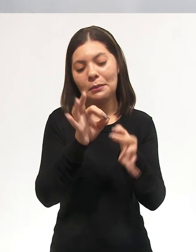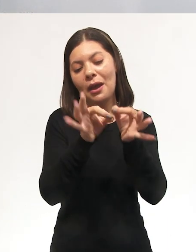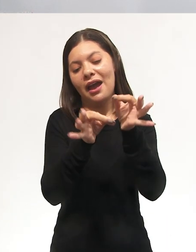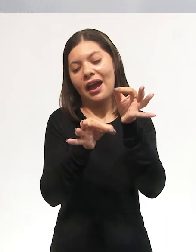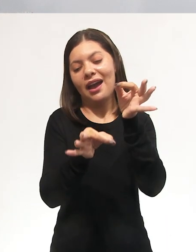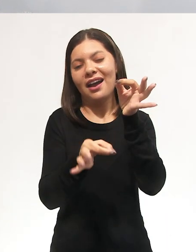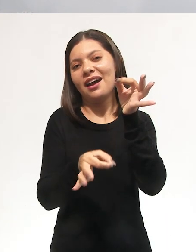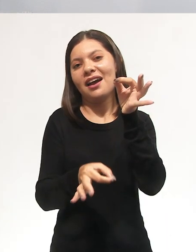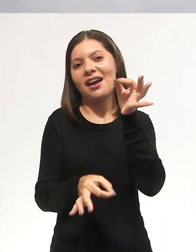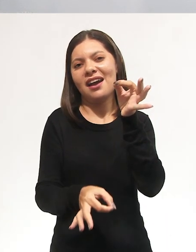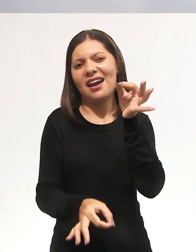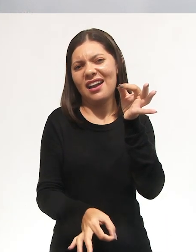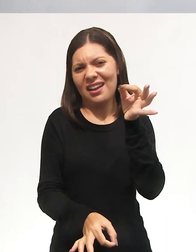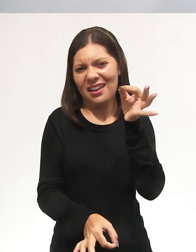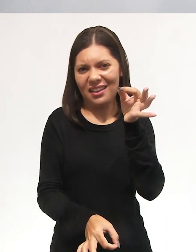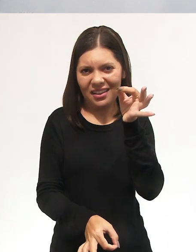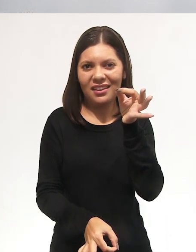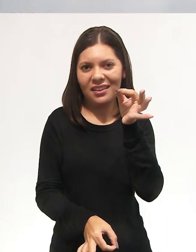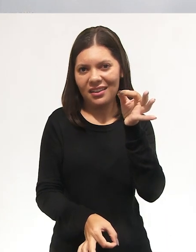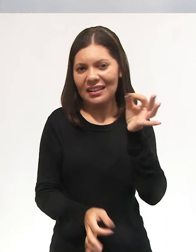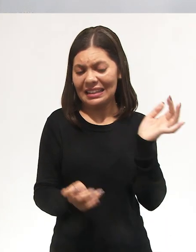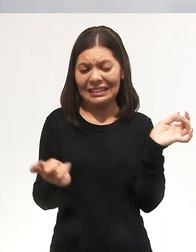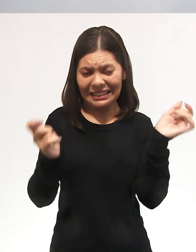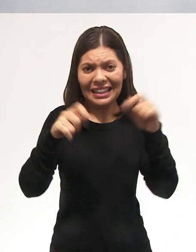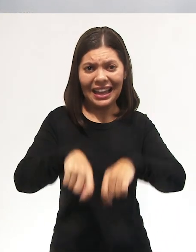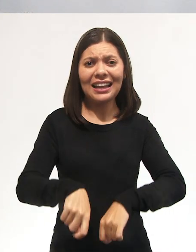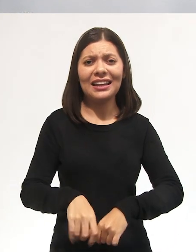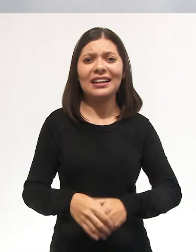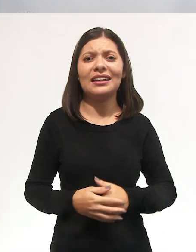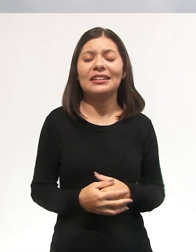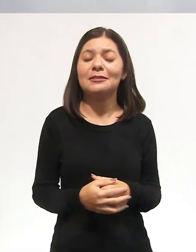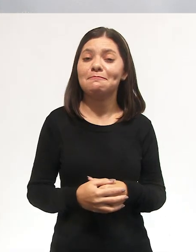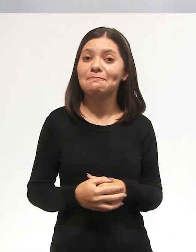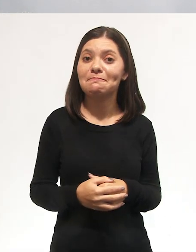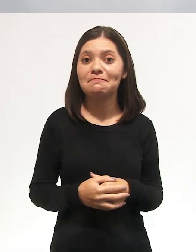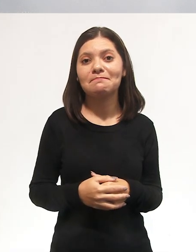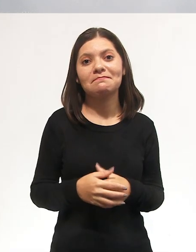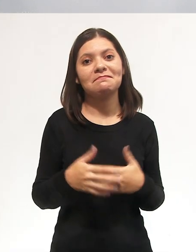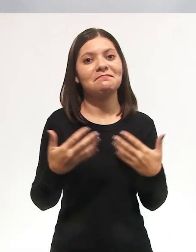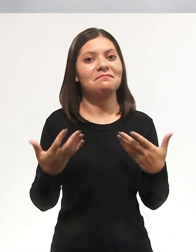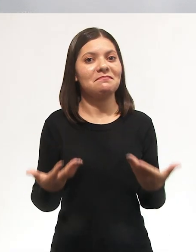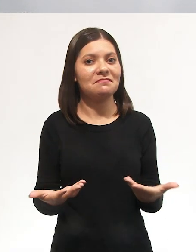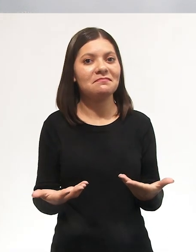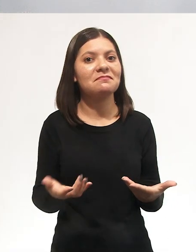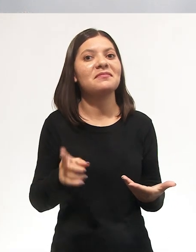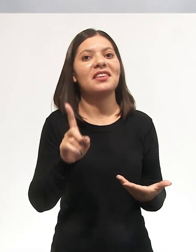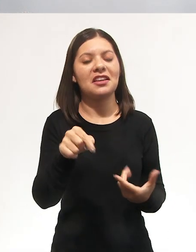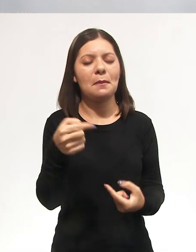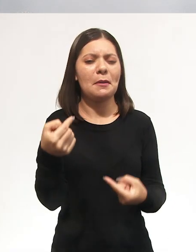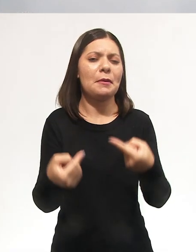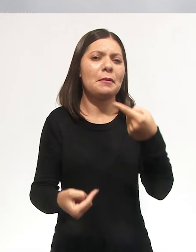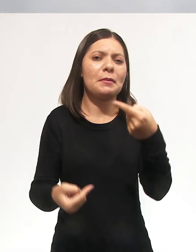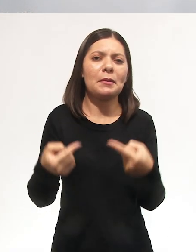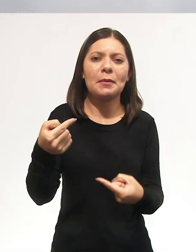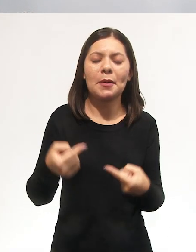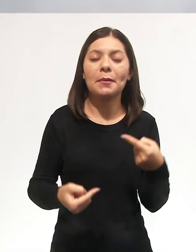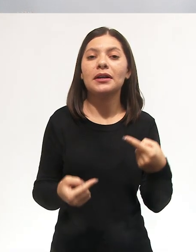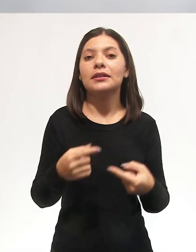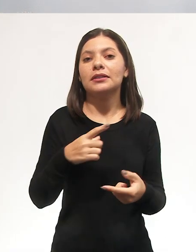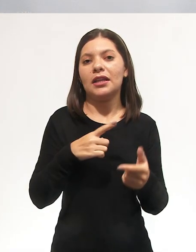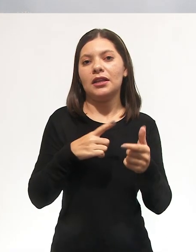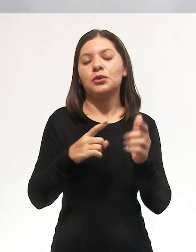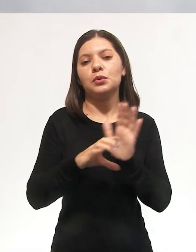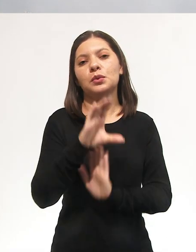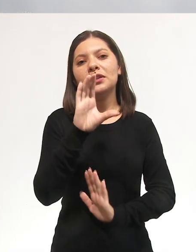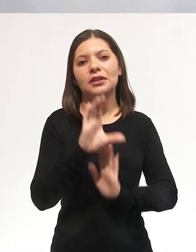trocentas linhas do material. Então, tudo isso é uma discussão que se tem no